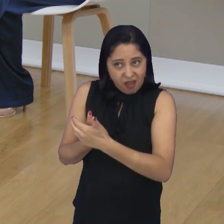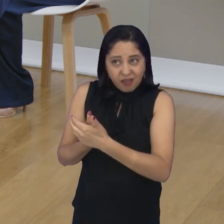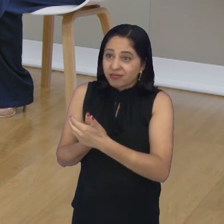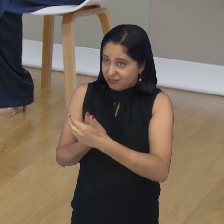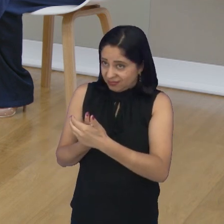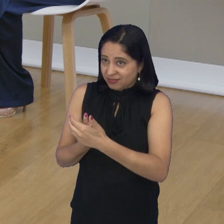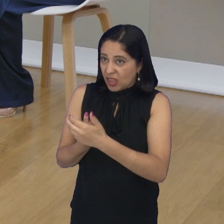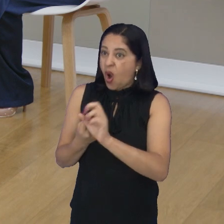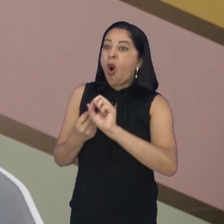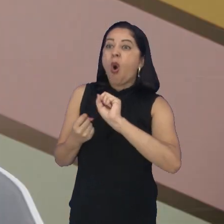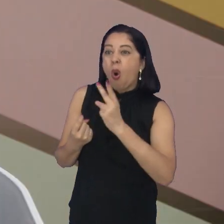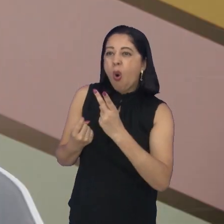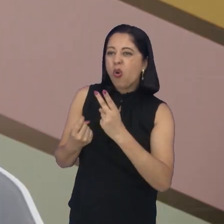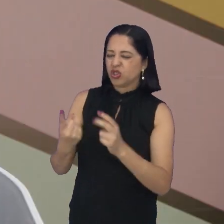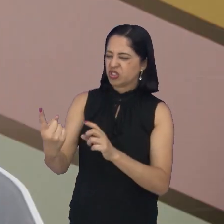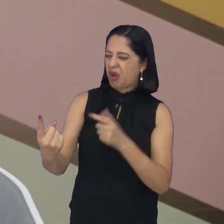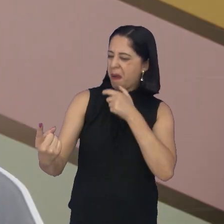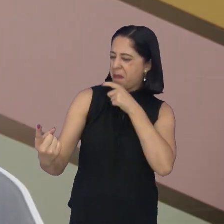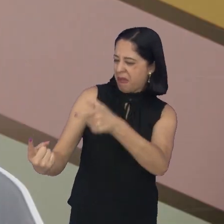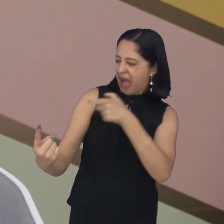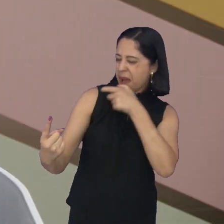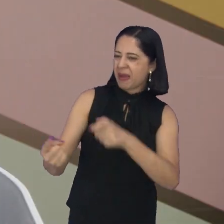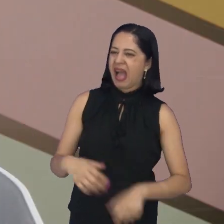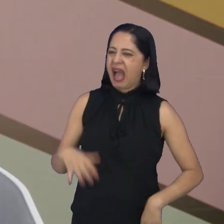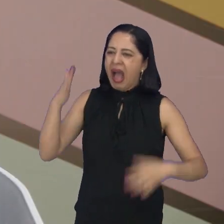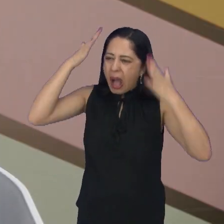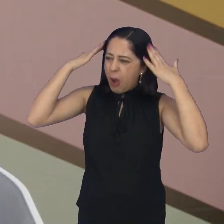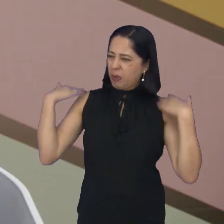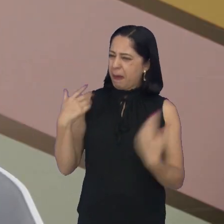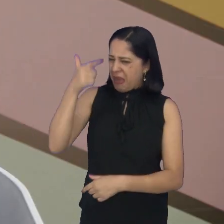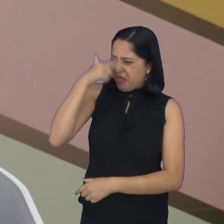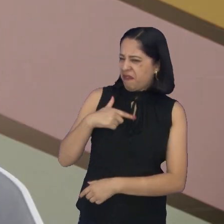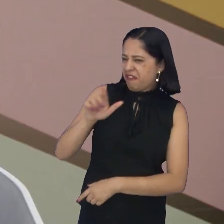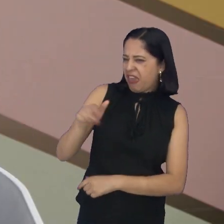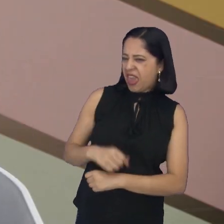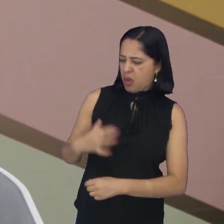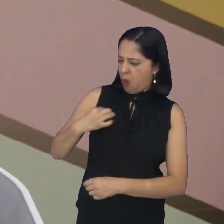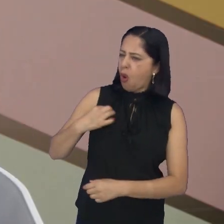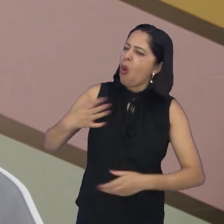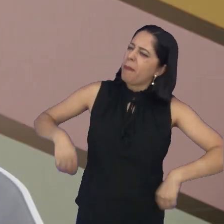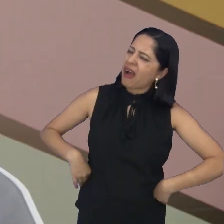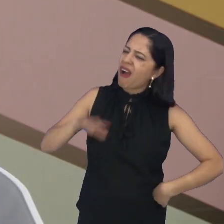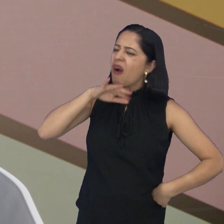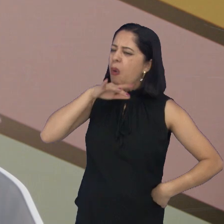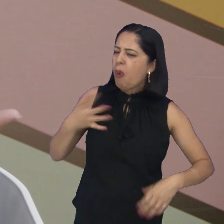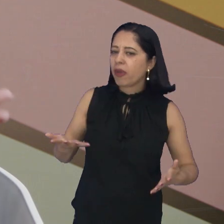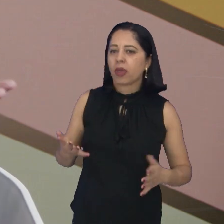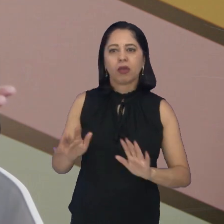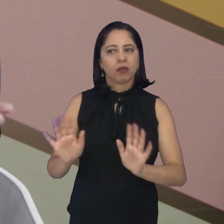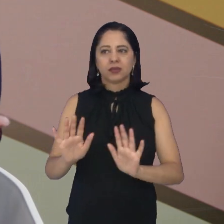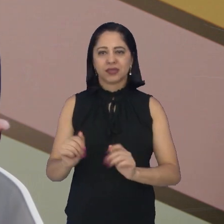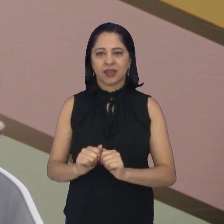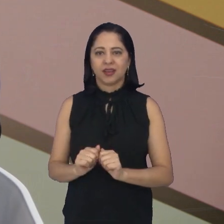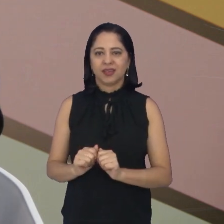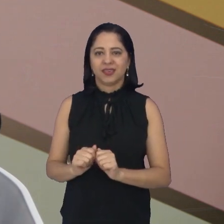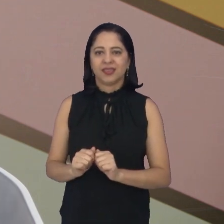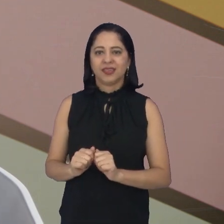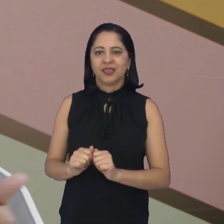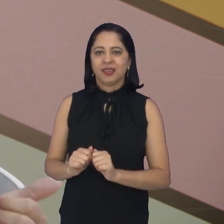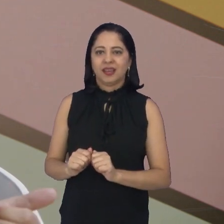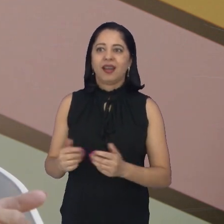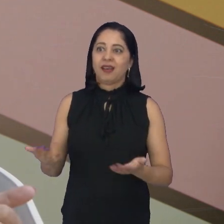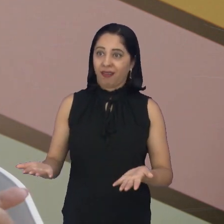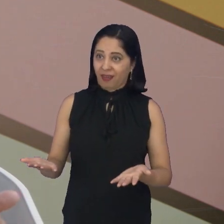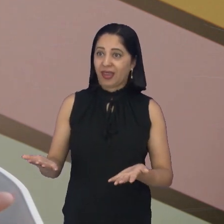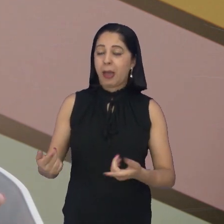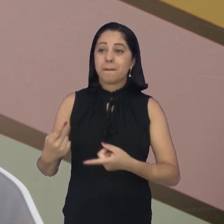ou só vai criticar a roupa, vai criticar o cabelo? A gente já foi adolescente, eu andava com o cabelo vermelho igual fogo, um monte